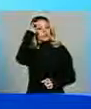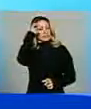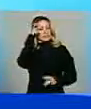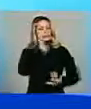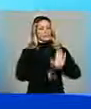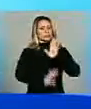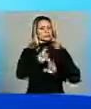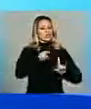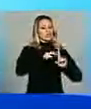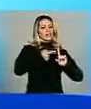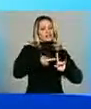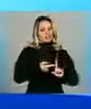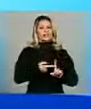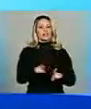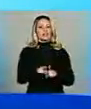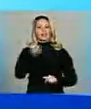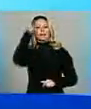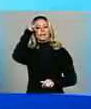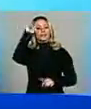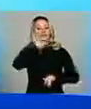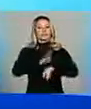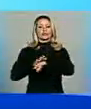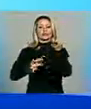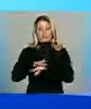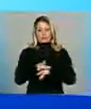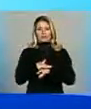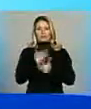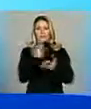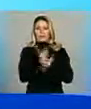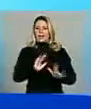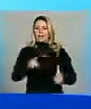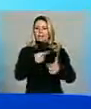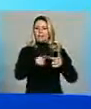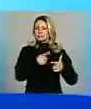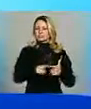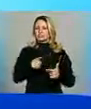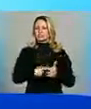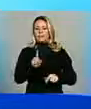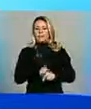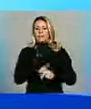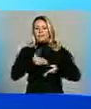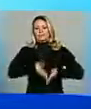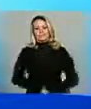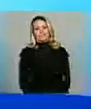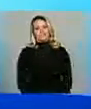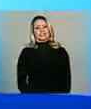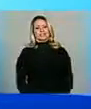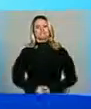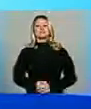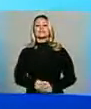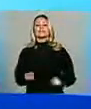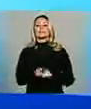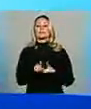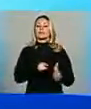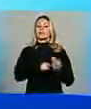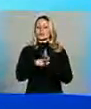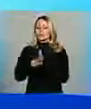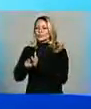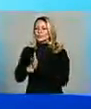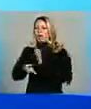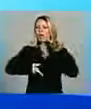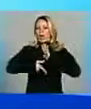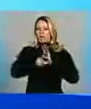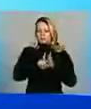com a gravidez e a prevenção de doenças para impedir complicações na hora do parto. Diagnóstico